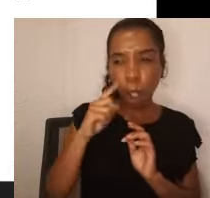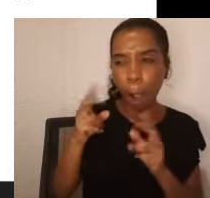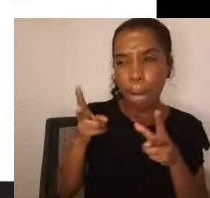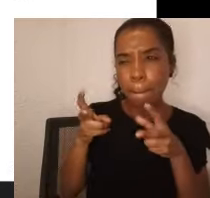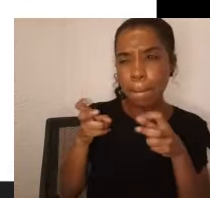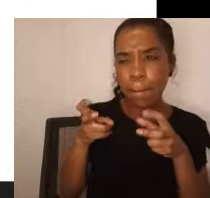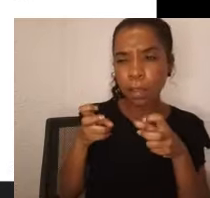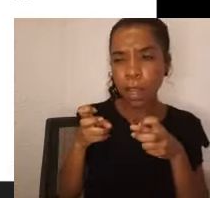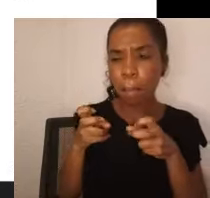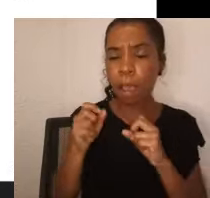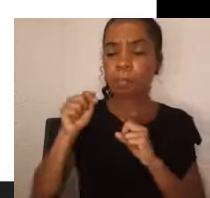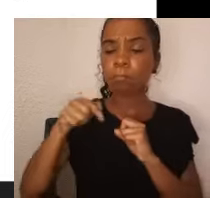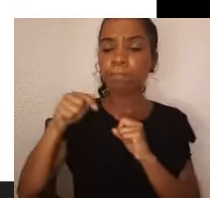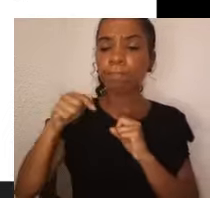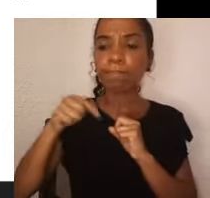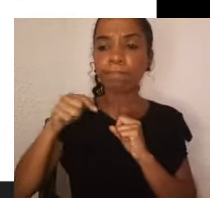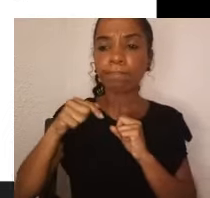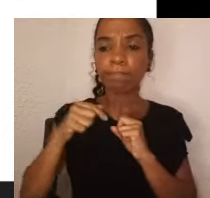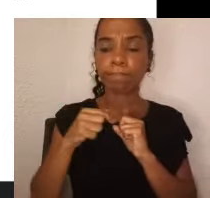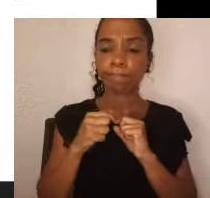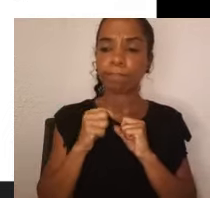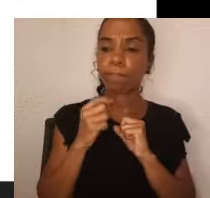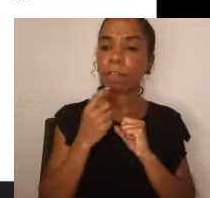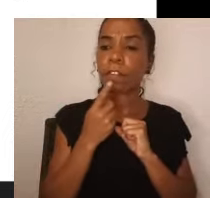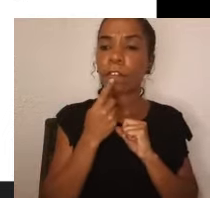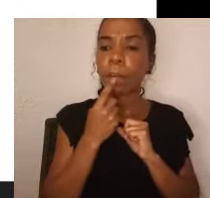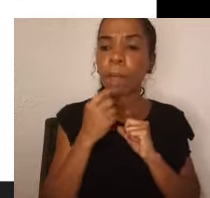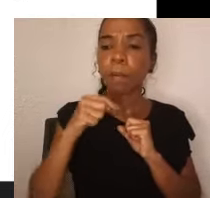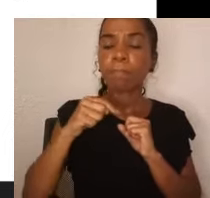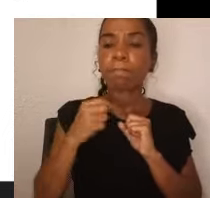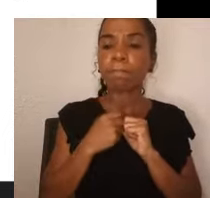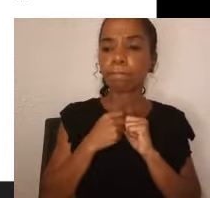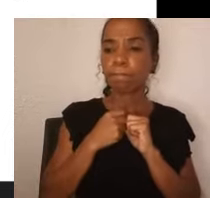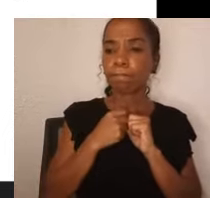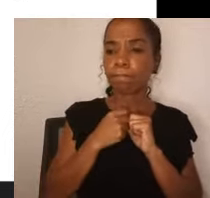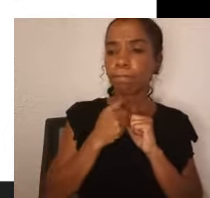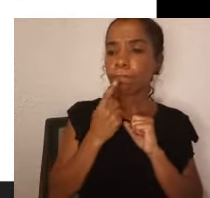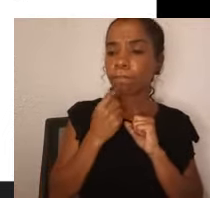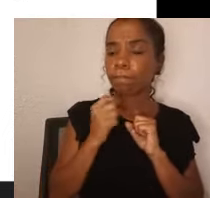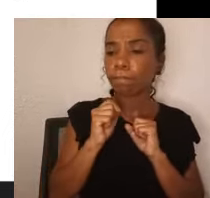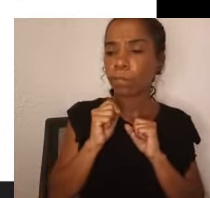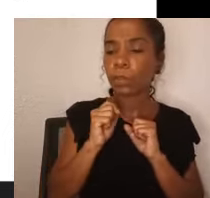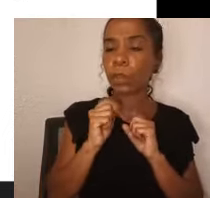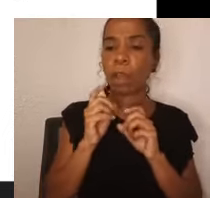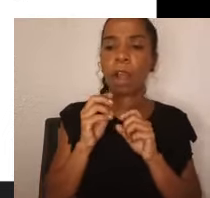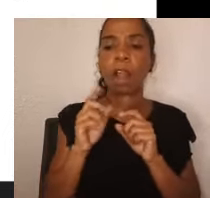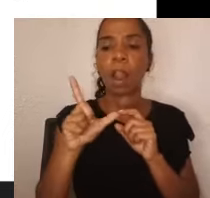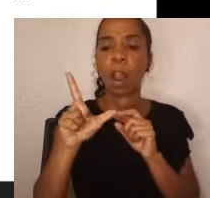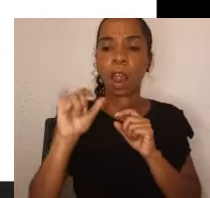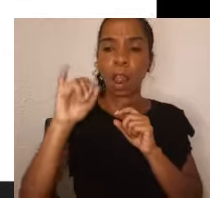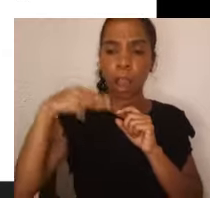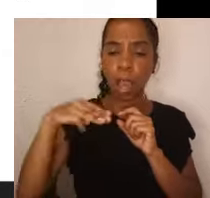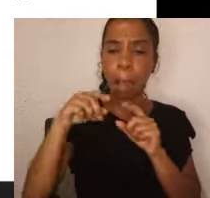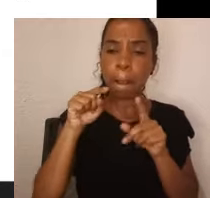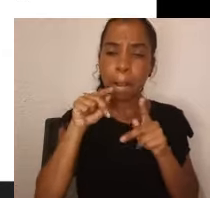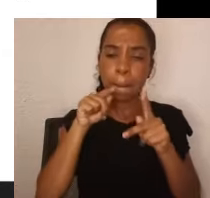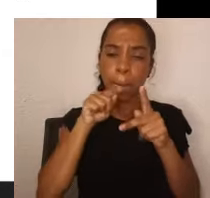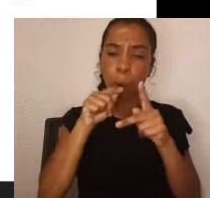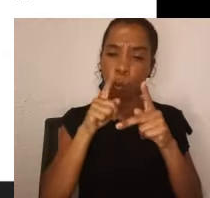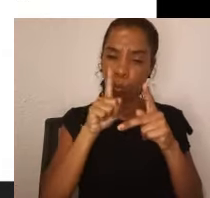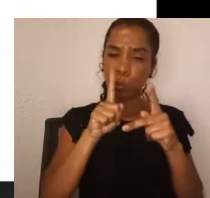Repara que, nesse caso, o limite da função no ponto 1 tem valor igual